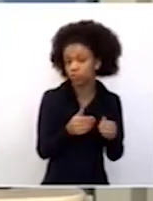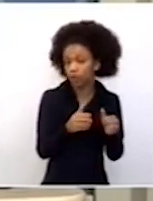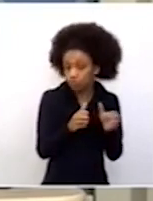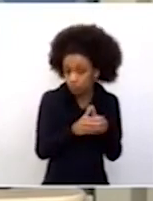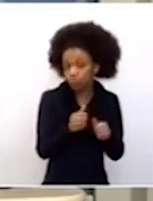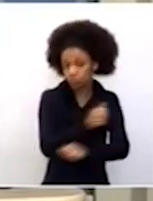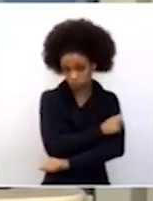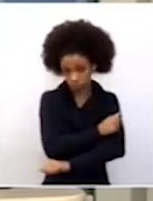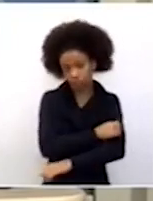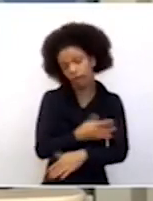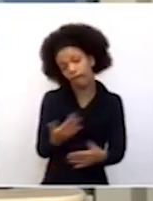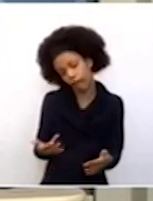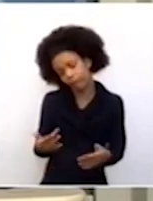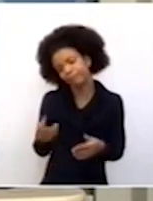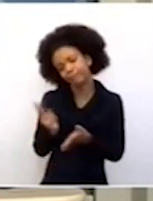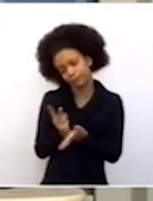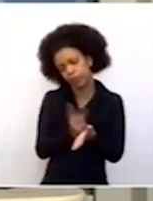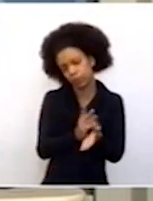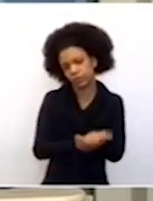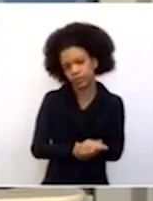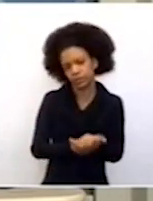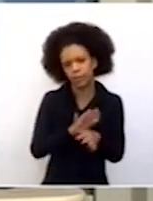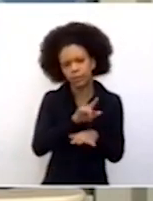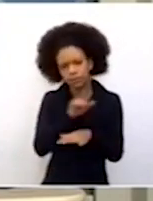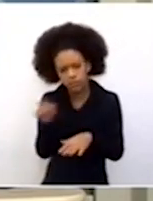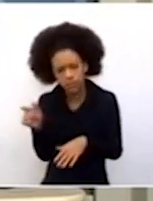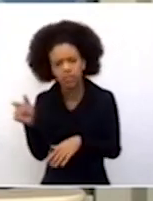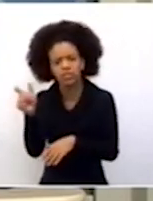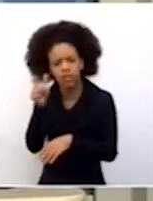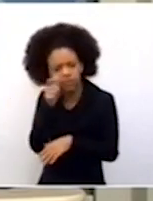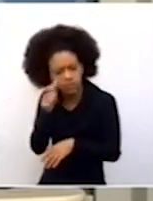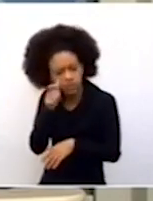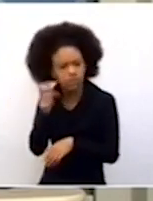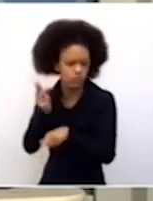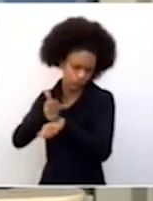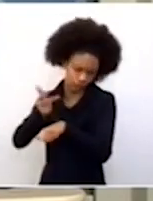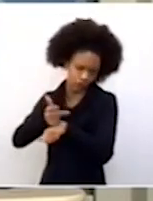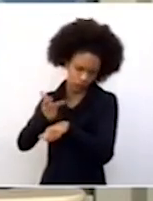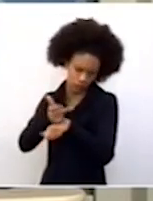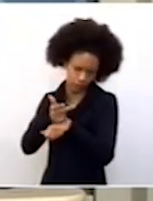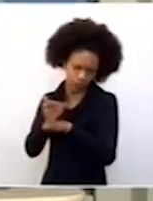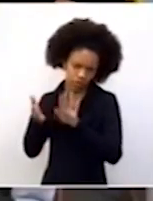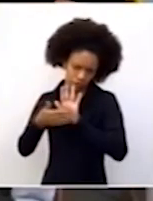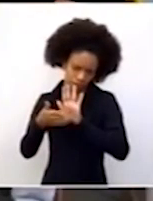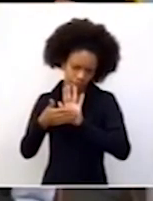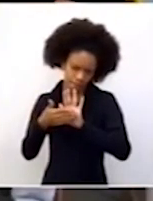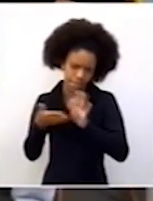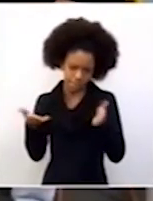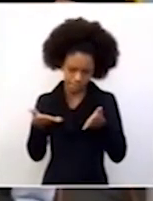possam contribuir nas suas aulas, tá? Gostaria que os professores agora dessem uma olhadinha nesse vídeo que nós propomos